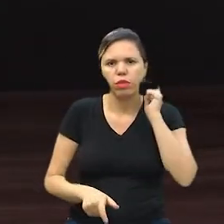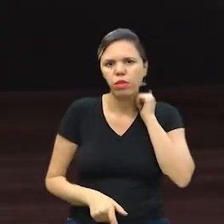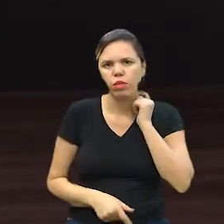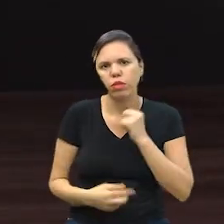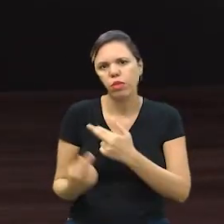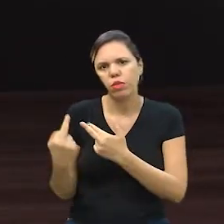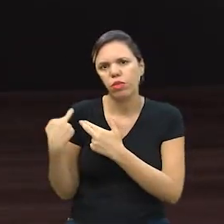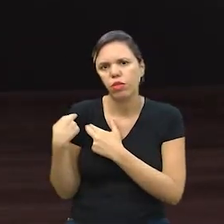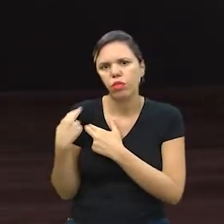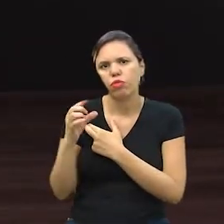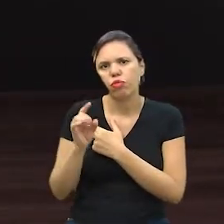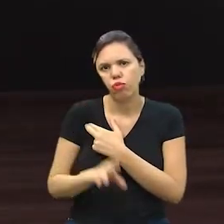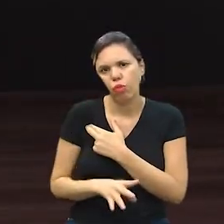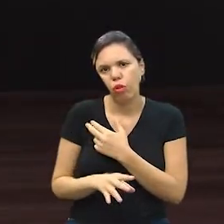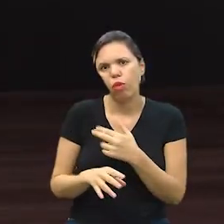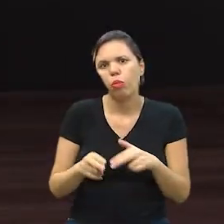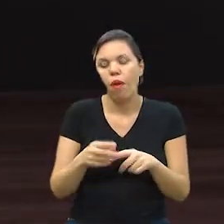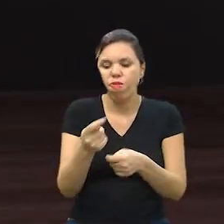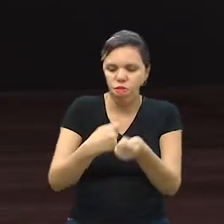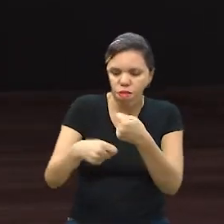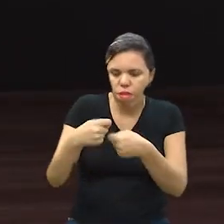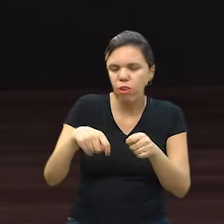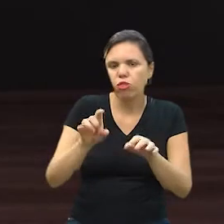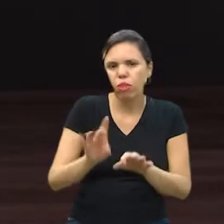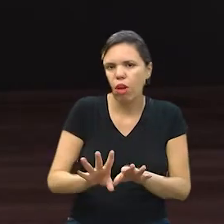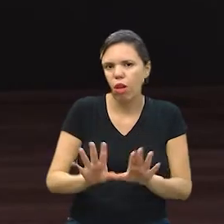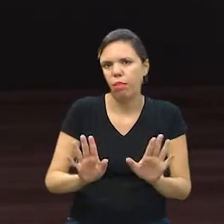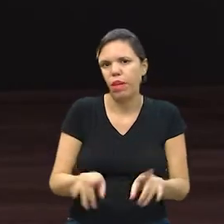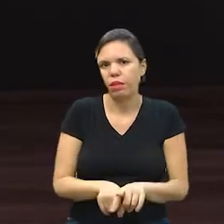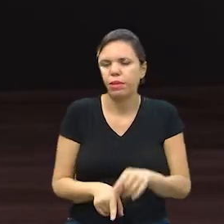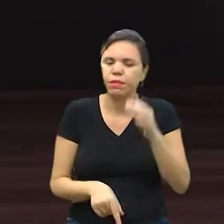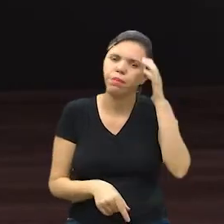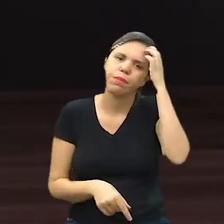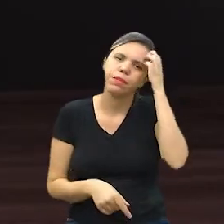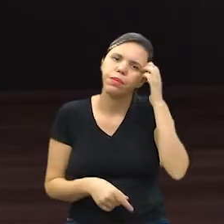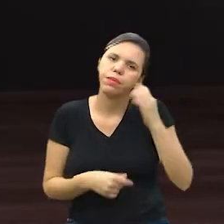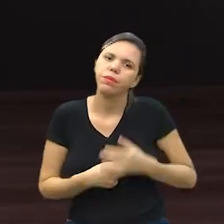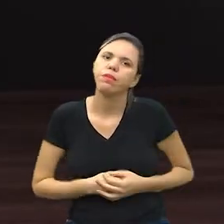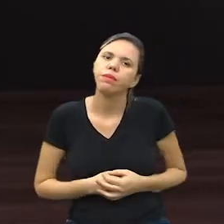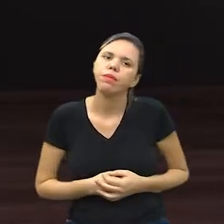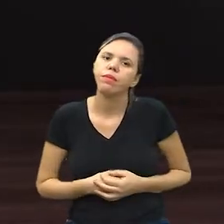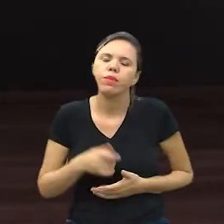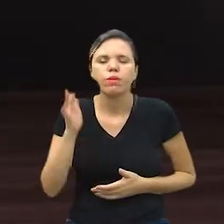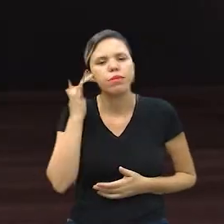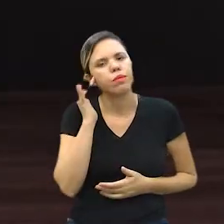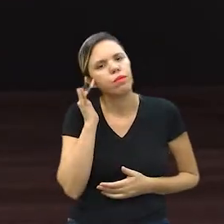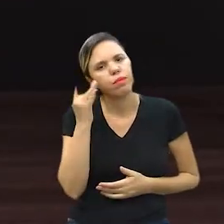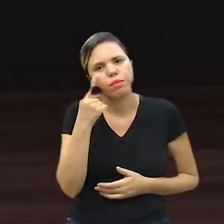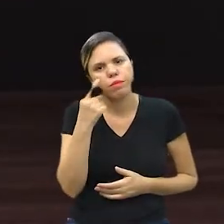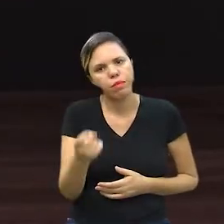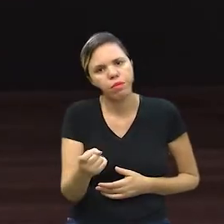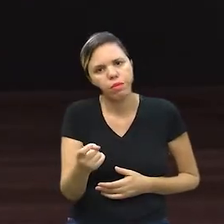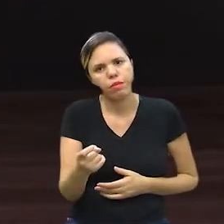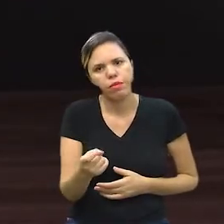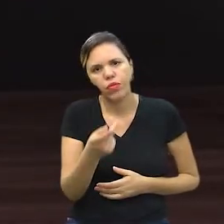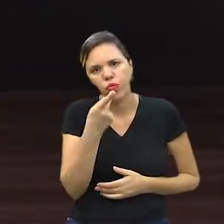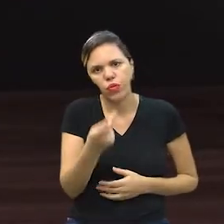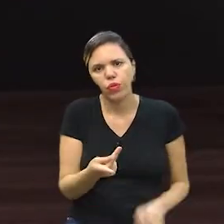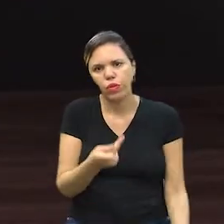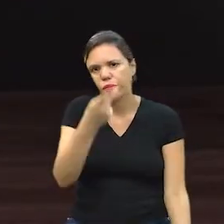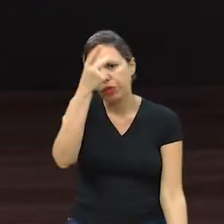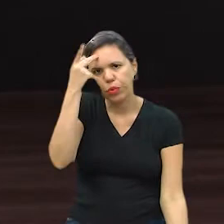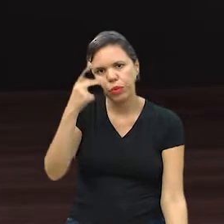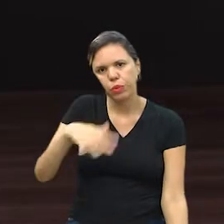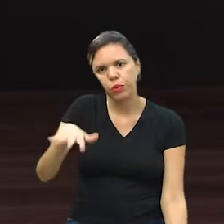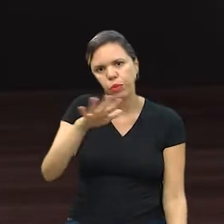outro, de responsabilidade não só com a questão do negócio em si. Então, e eu acho muito interessante quando a